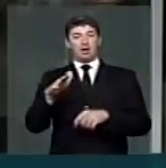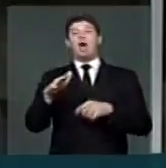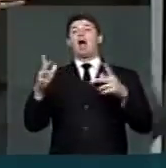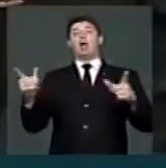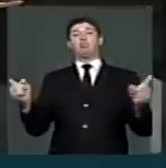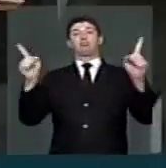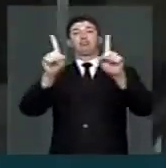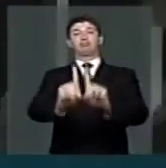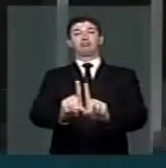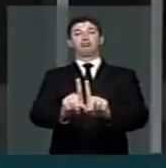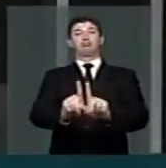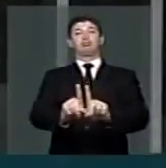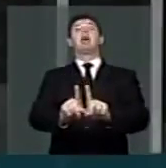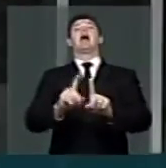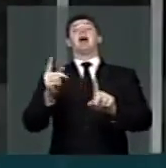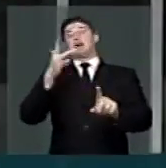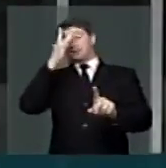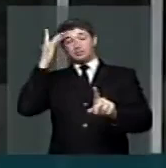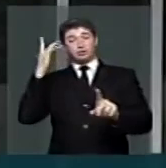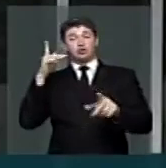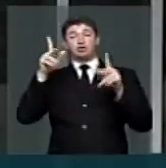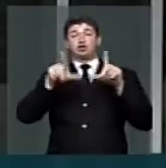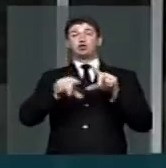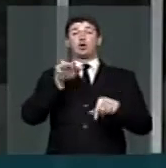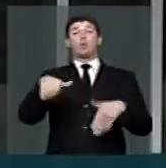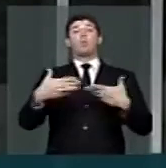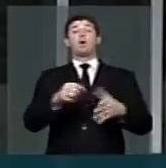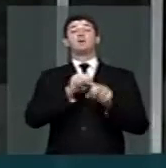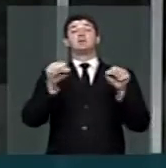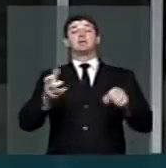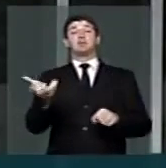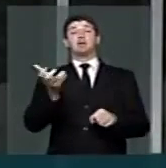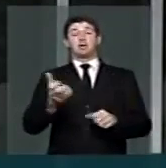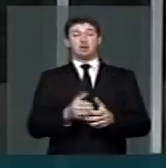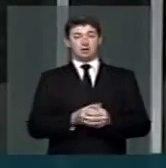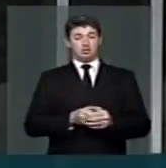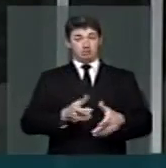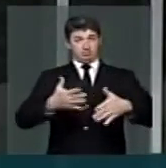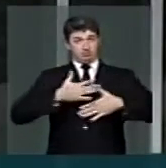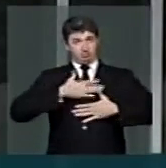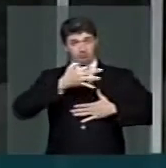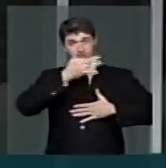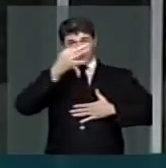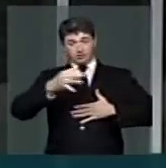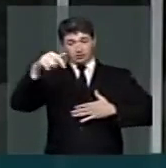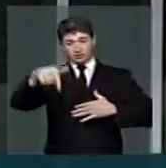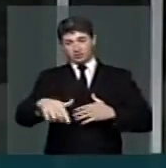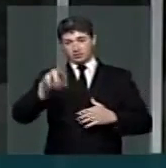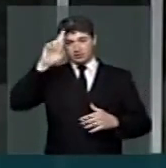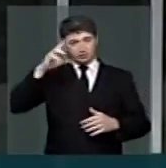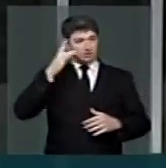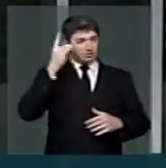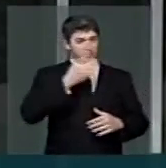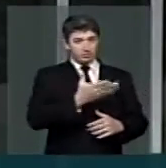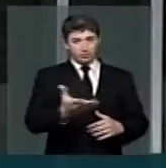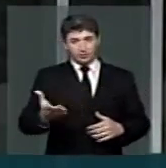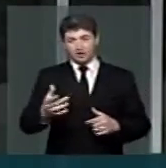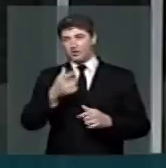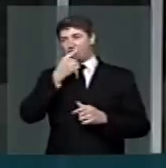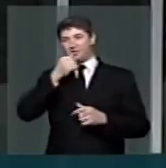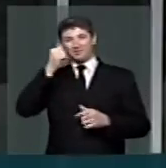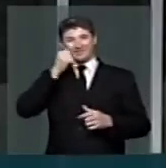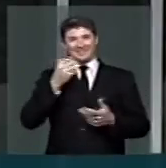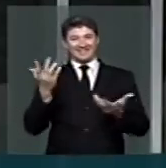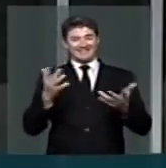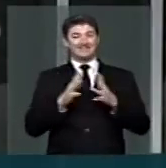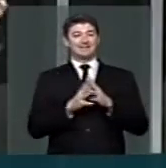e a maioria da população define qual sistema que quer. Eu digo, senhores deputados, senhoras